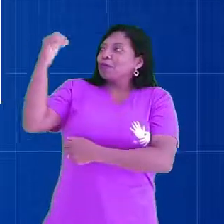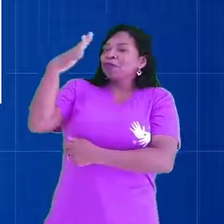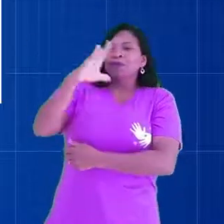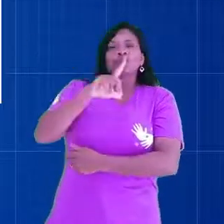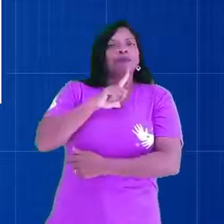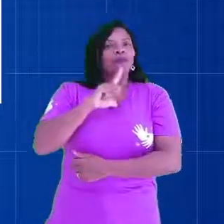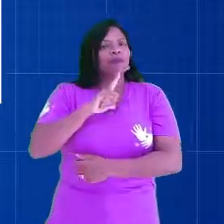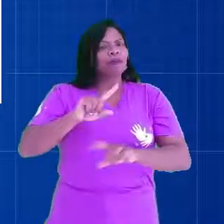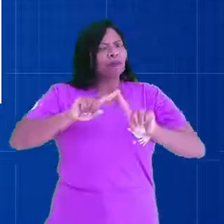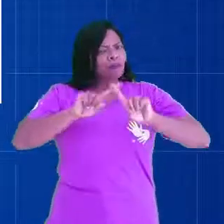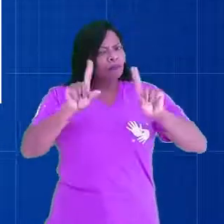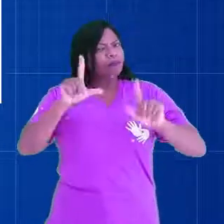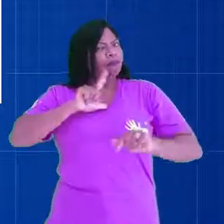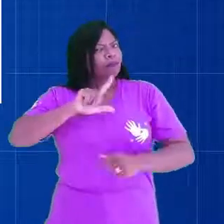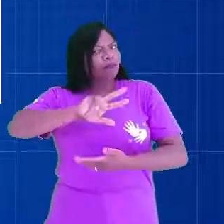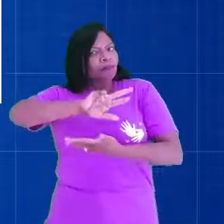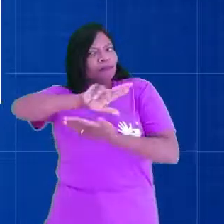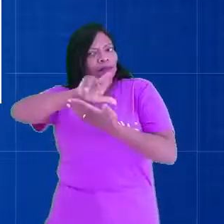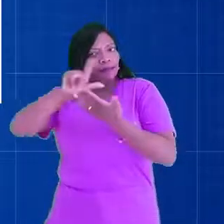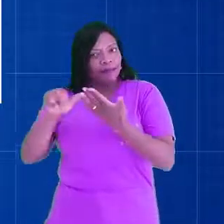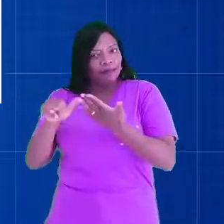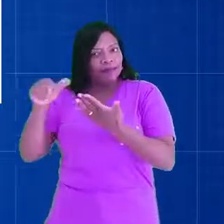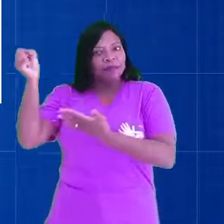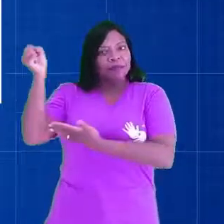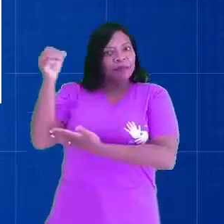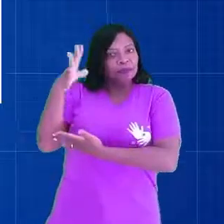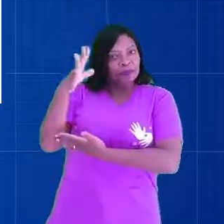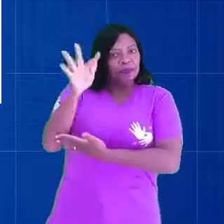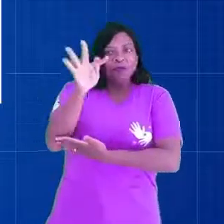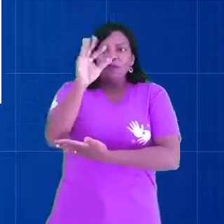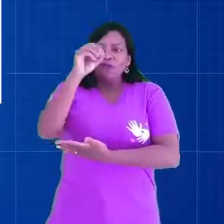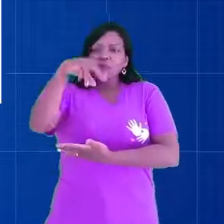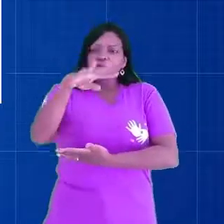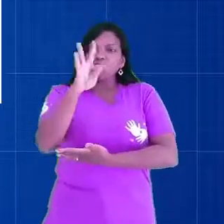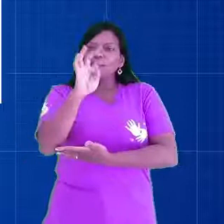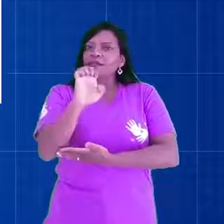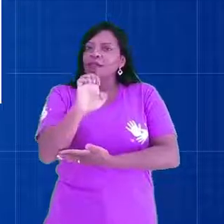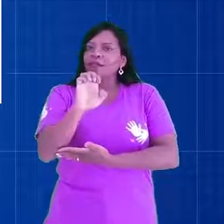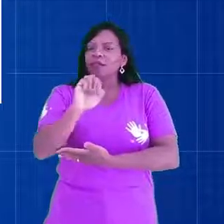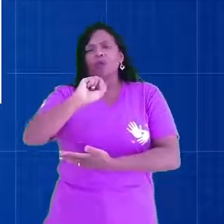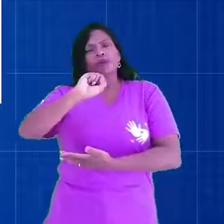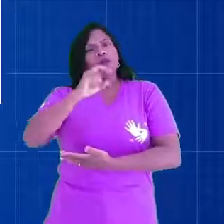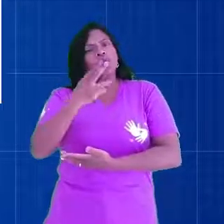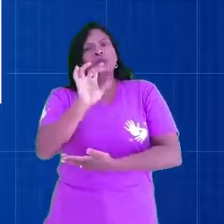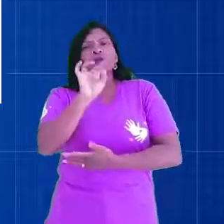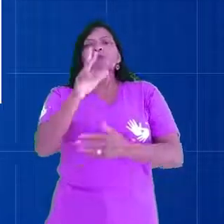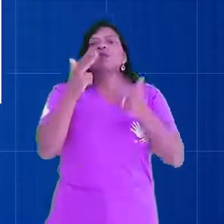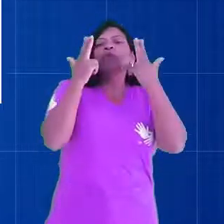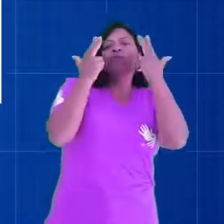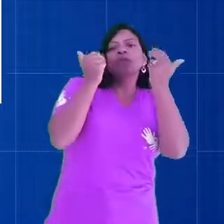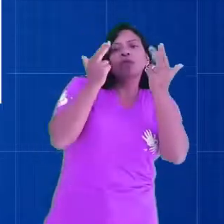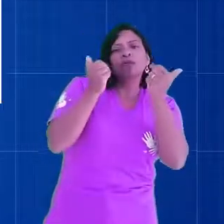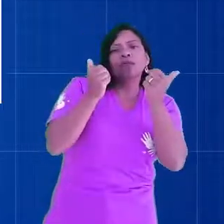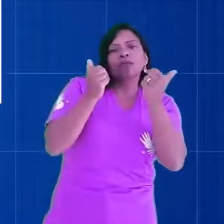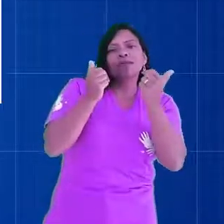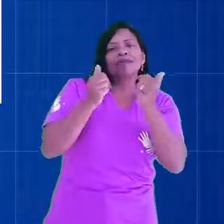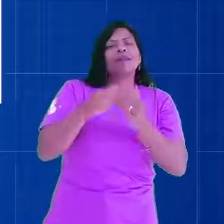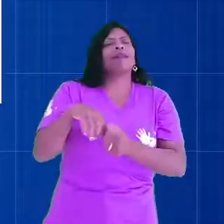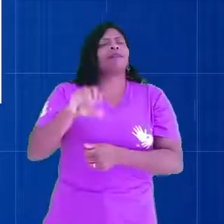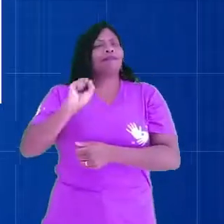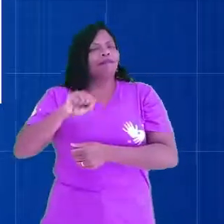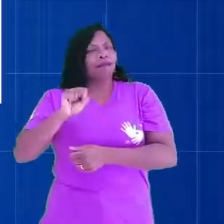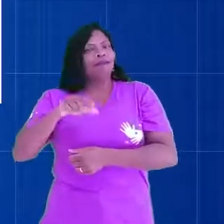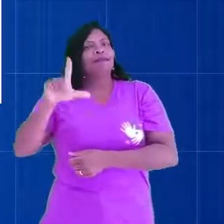existe também outra fonte de luz além do natural? Claro que sim, existe a fonte de